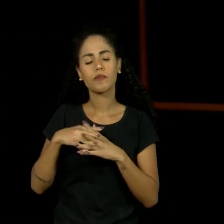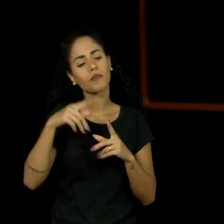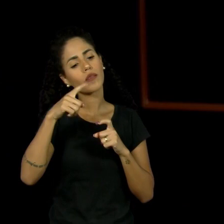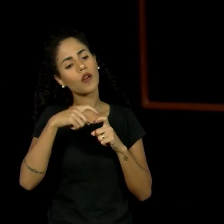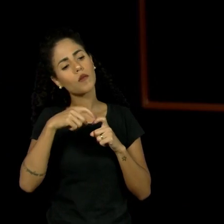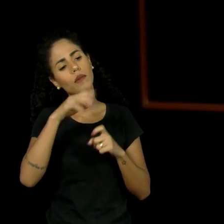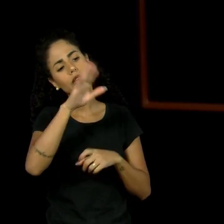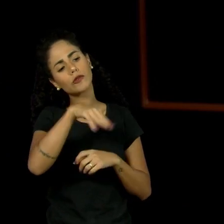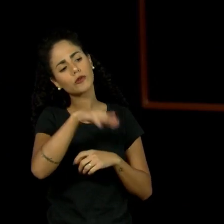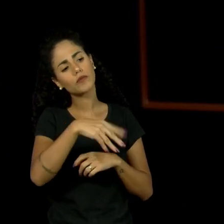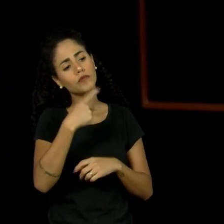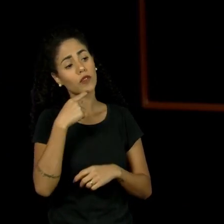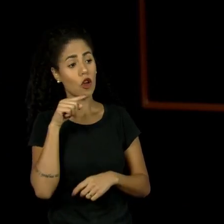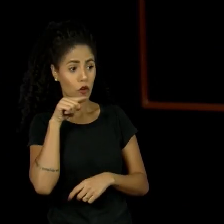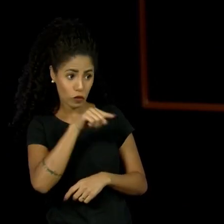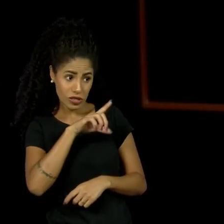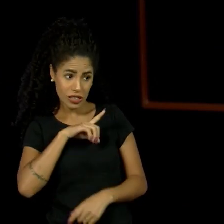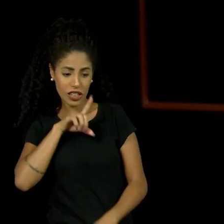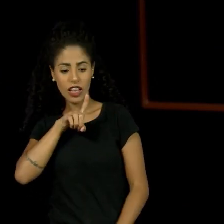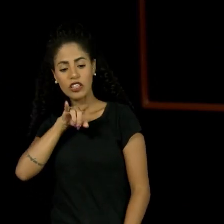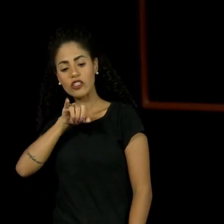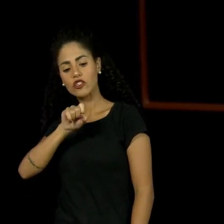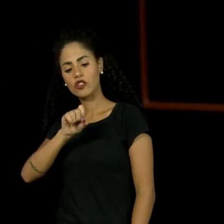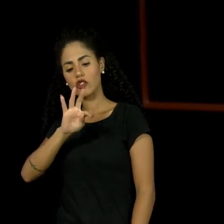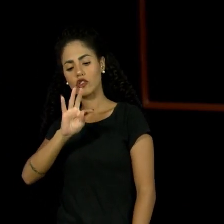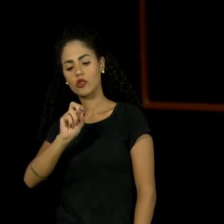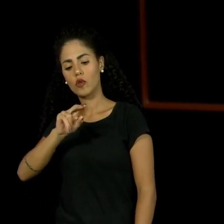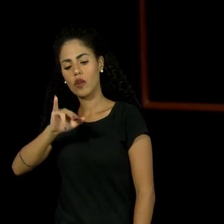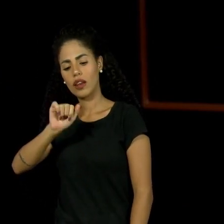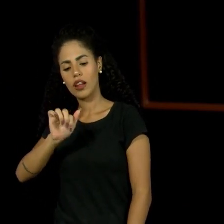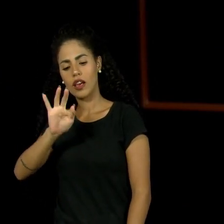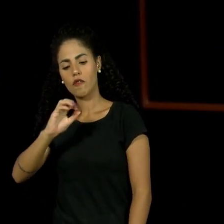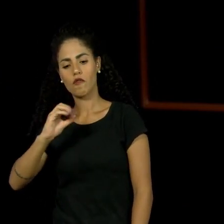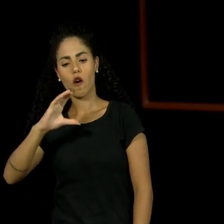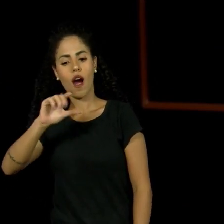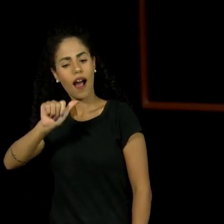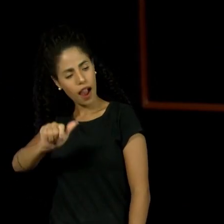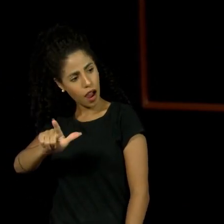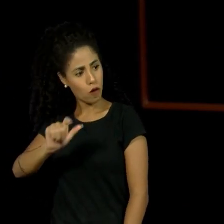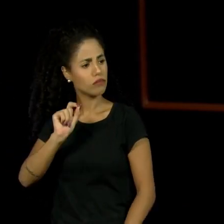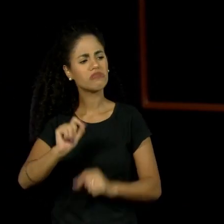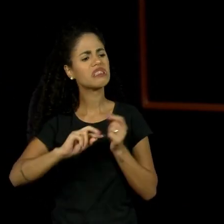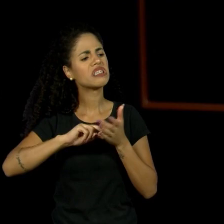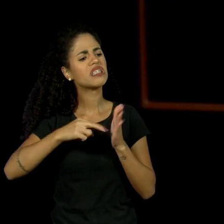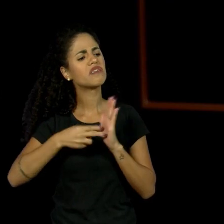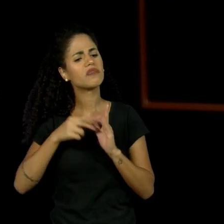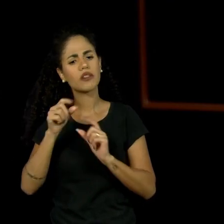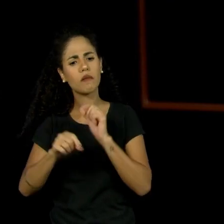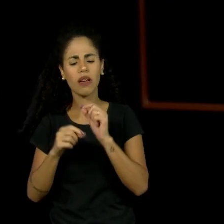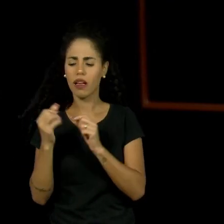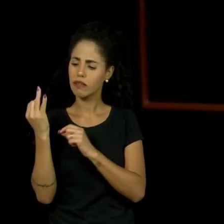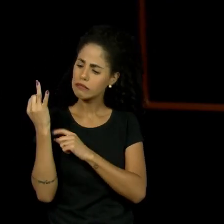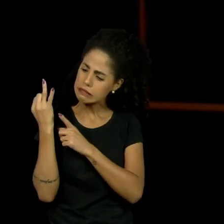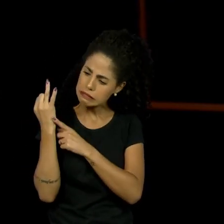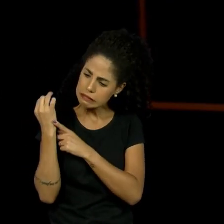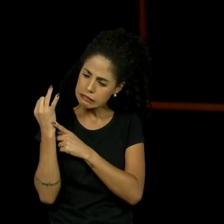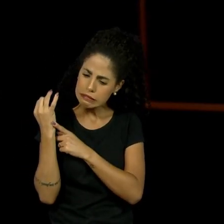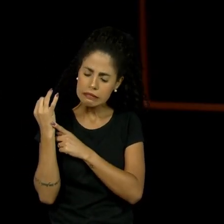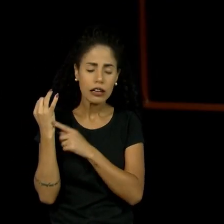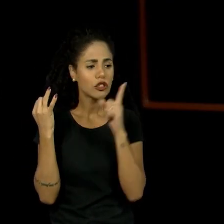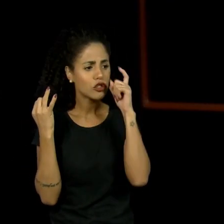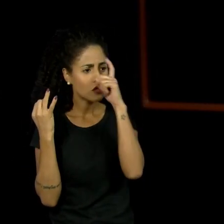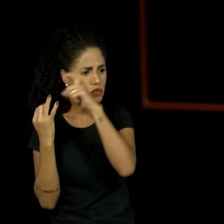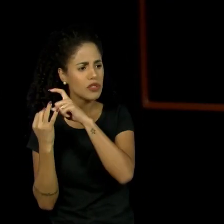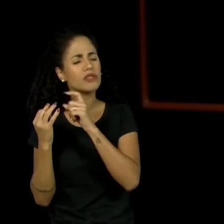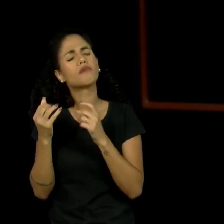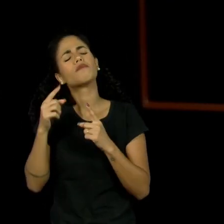olha, você tem algo que se chama distonia focal, é como se fosse um pequeno derrame que afeta uma